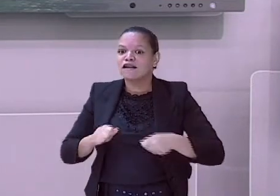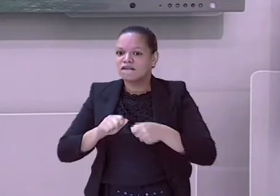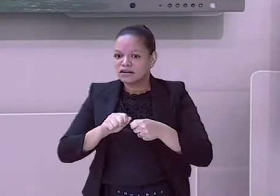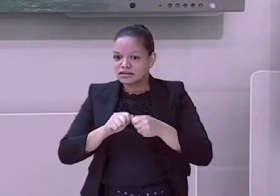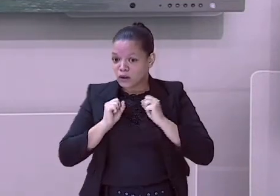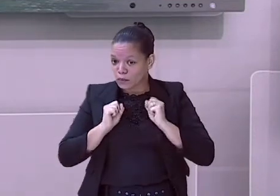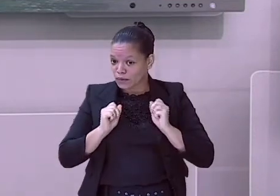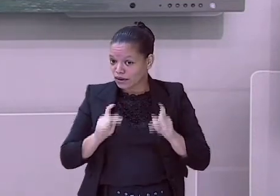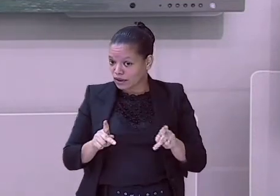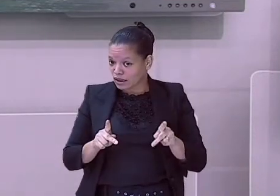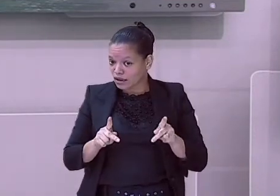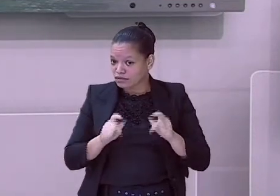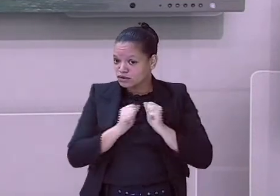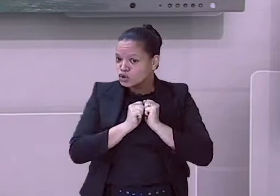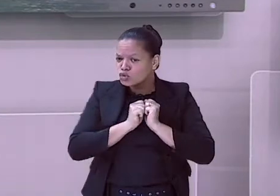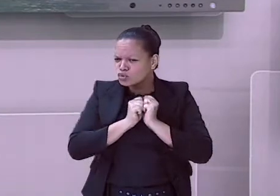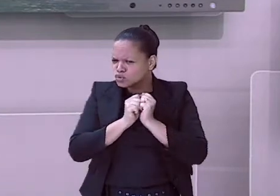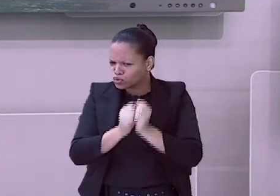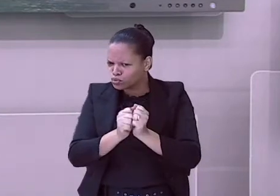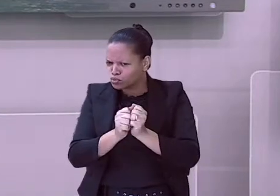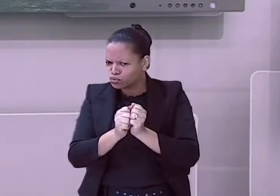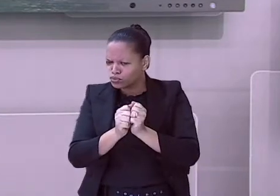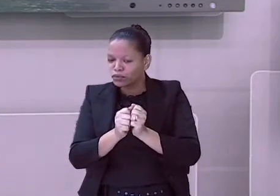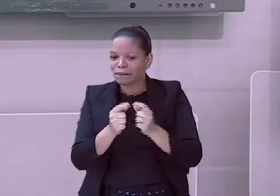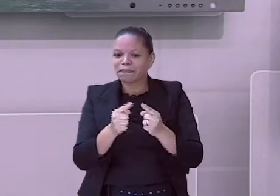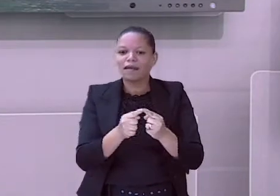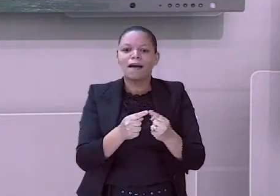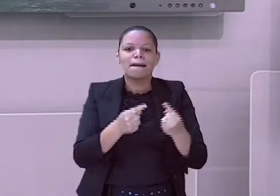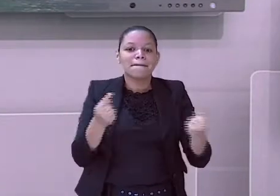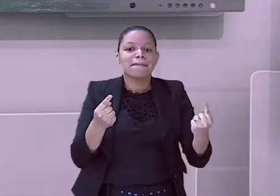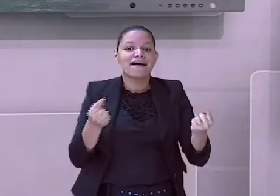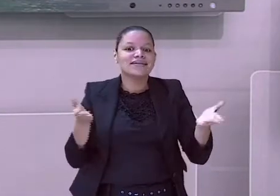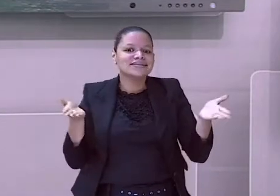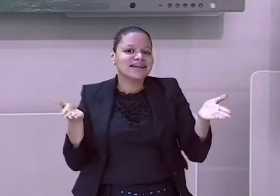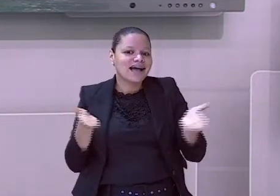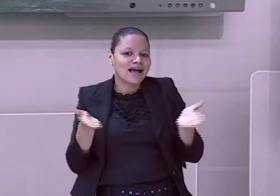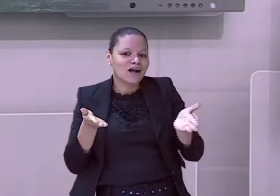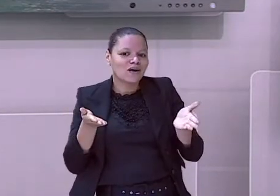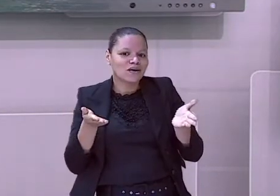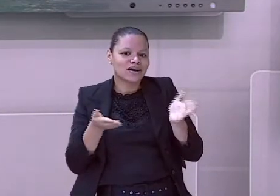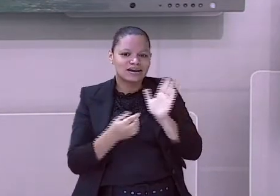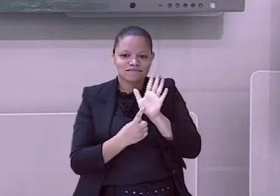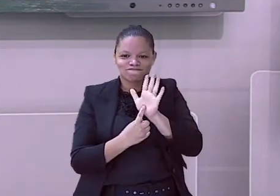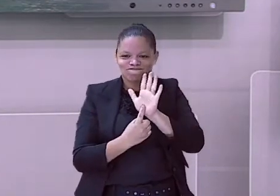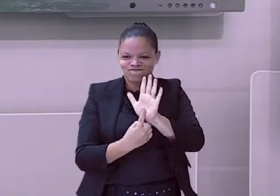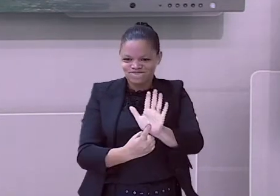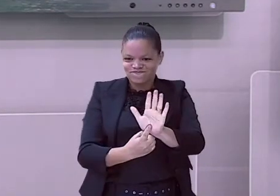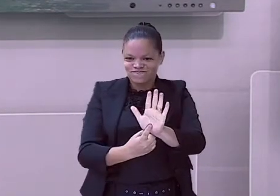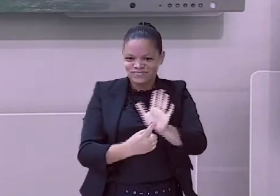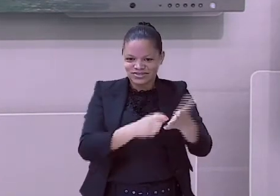comigo, mas se você já realizou, vamos conferir essa atividade?